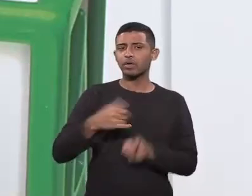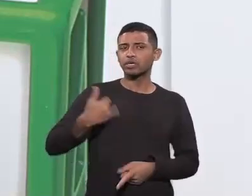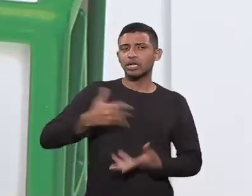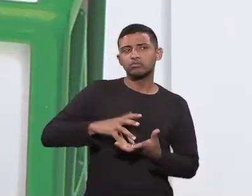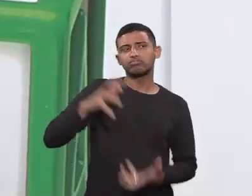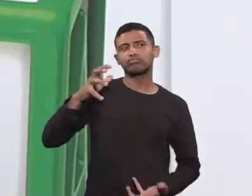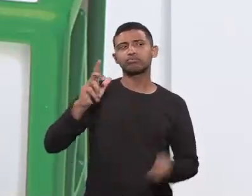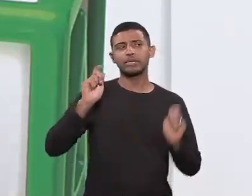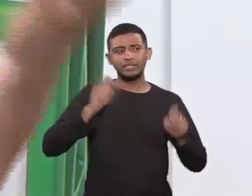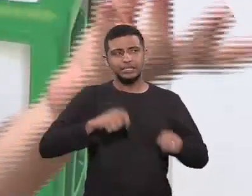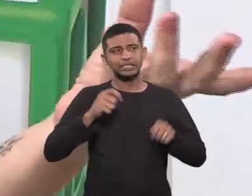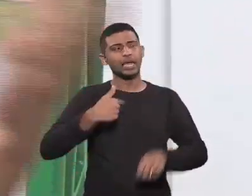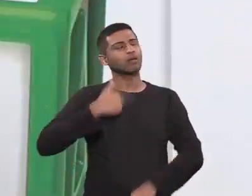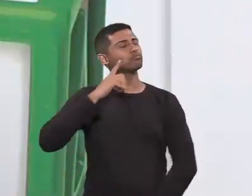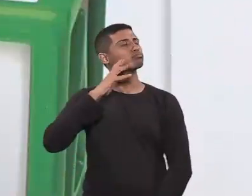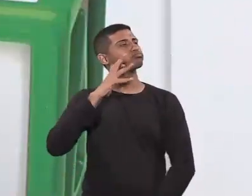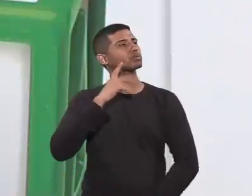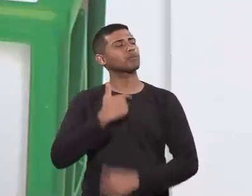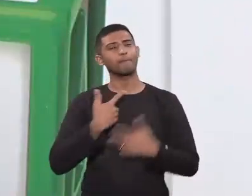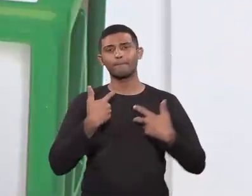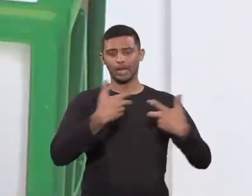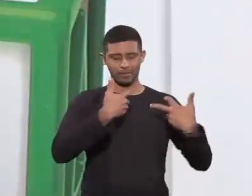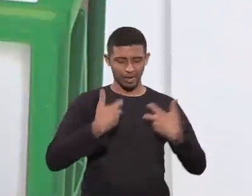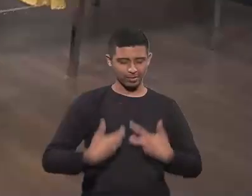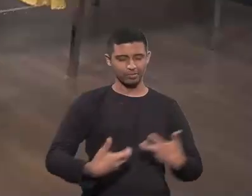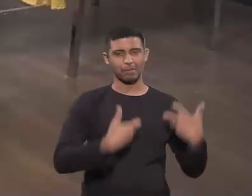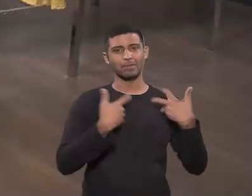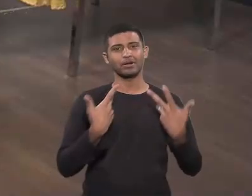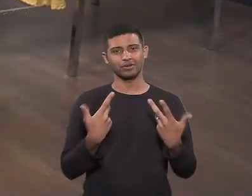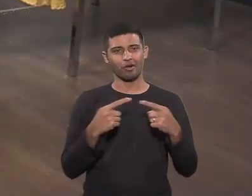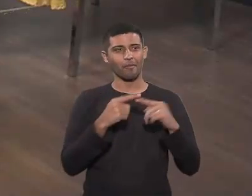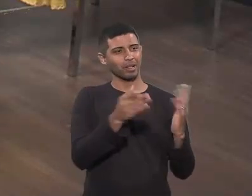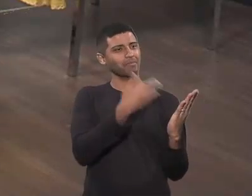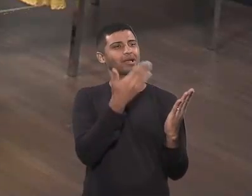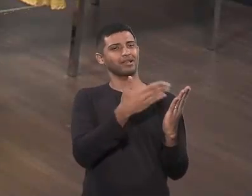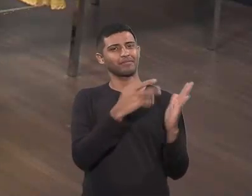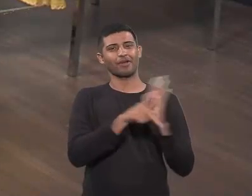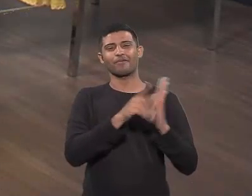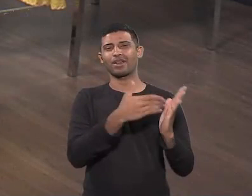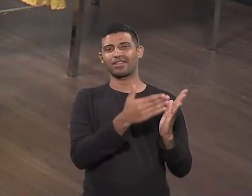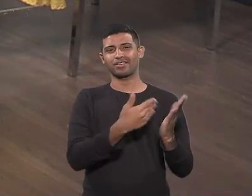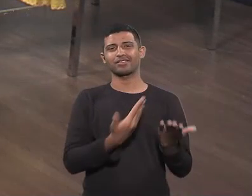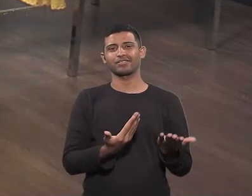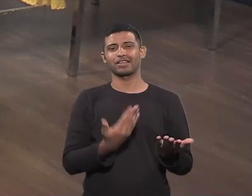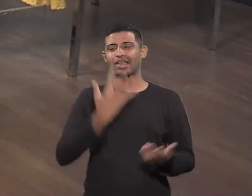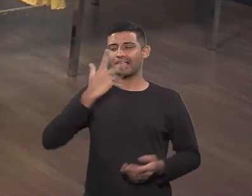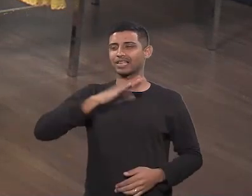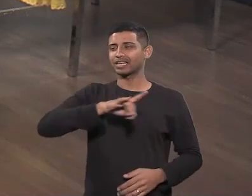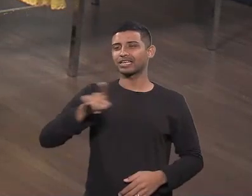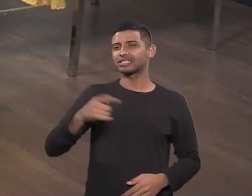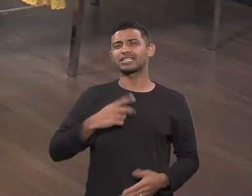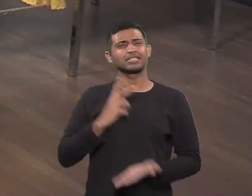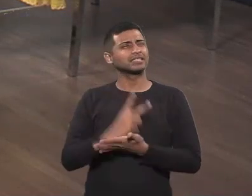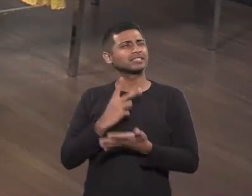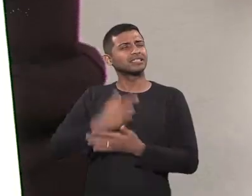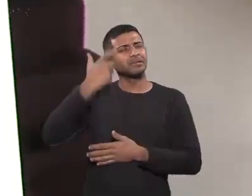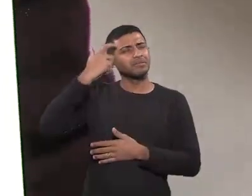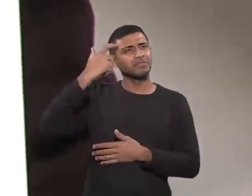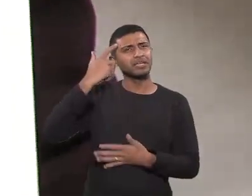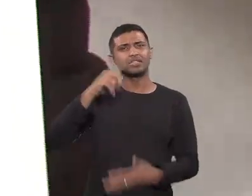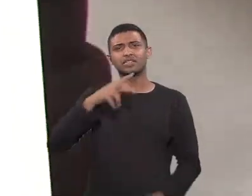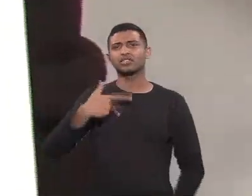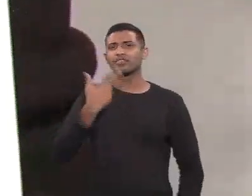idade, eu também não posso? O reconhecimento, né? Nas páginas do livro. E as crianças têm muito essa situação, né? Porque